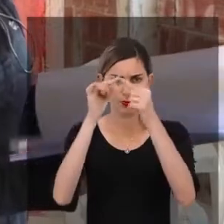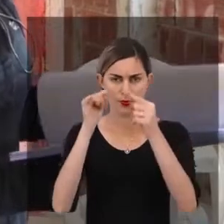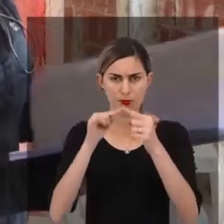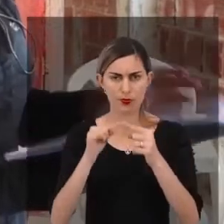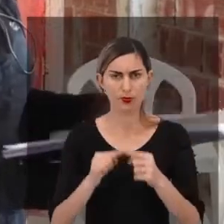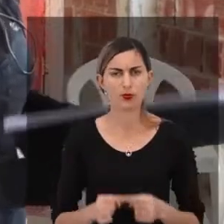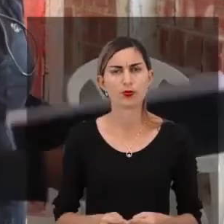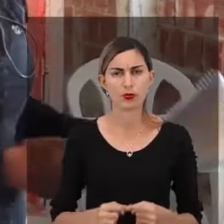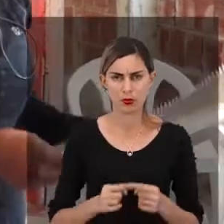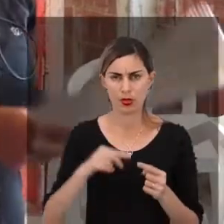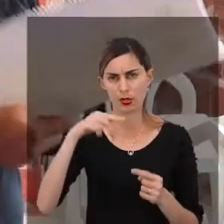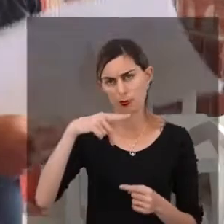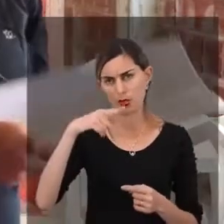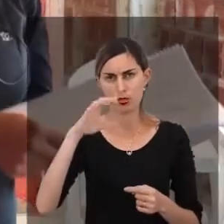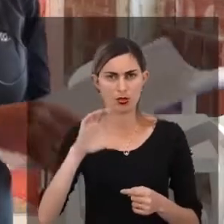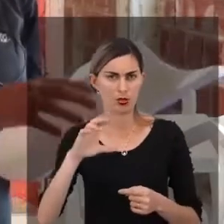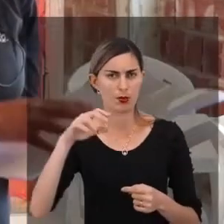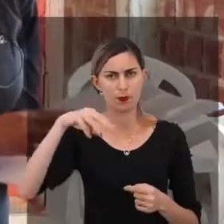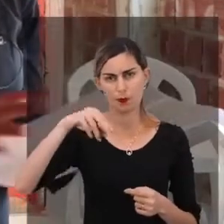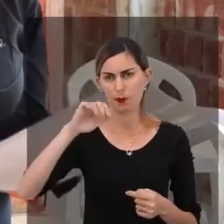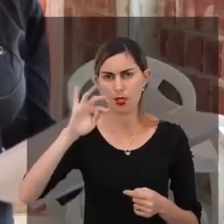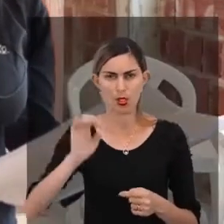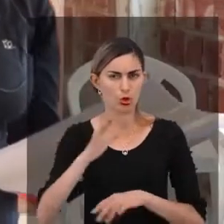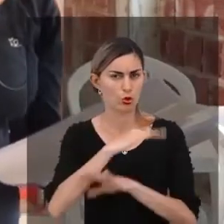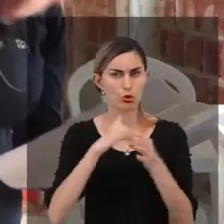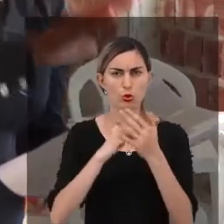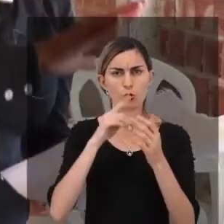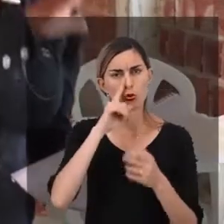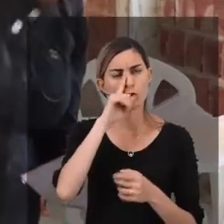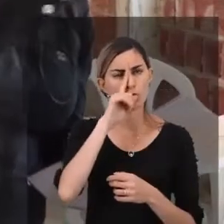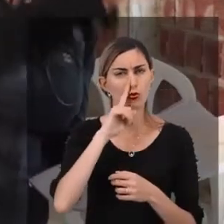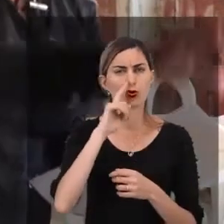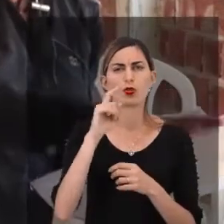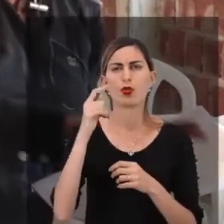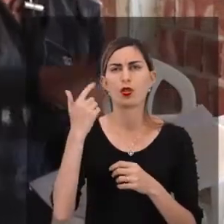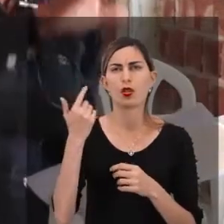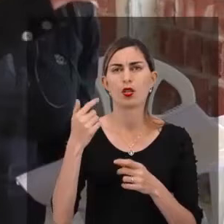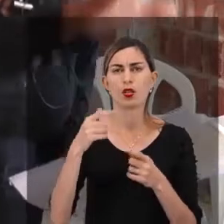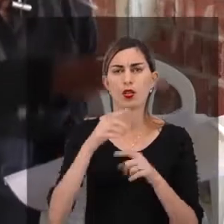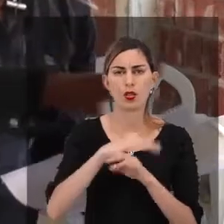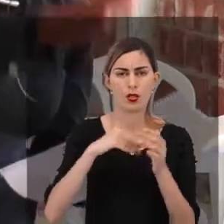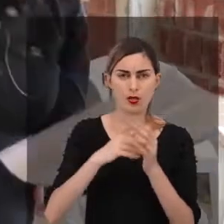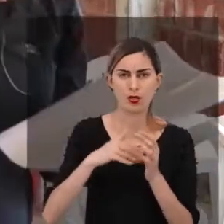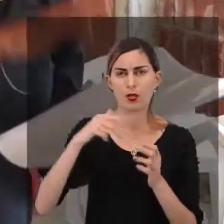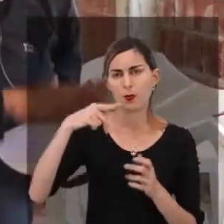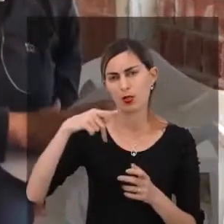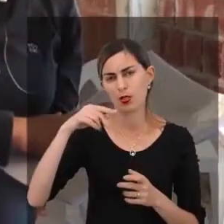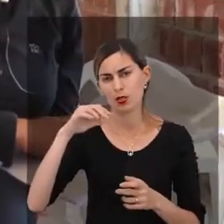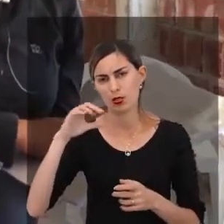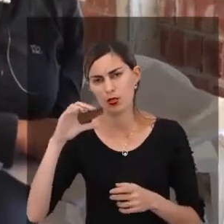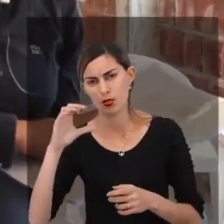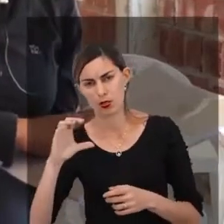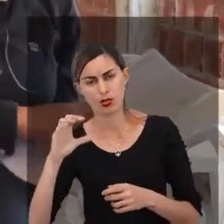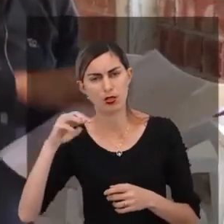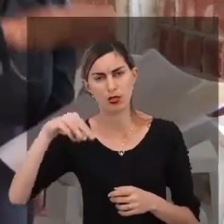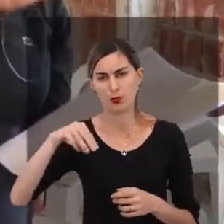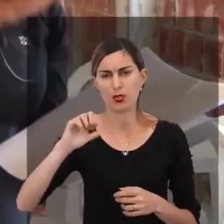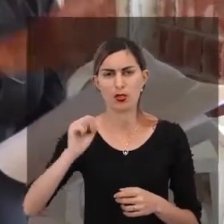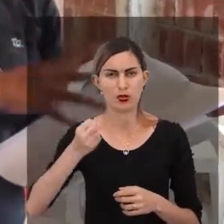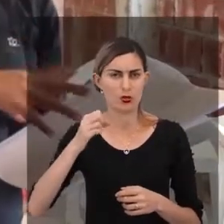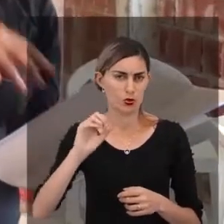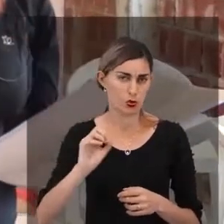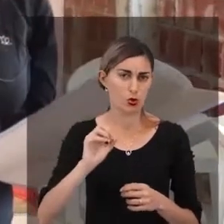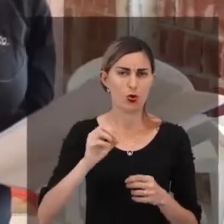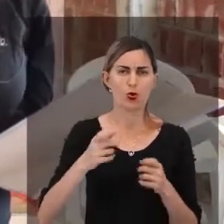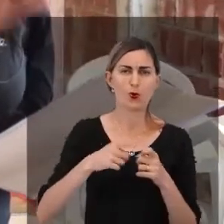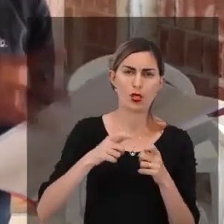Estando alinhado com o PCMAT, então toda a parte de risco do PPRA e do PCMAT vem para o PCMSO e o